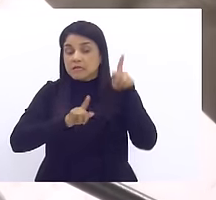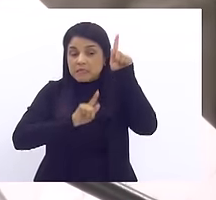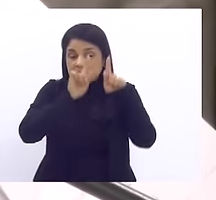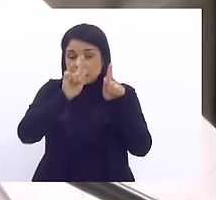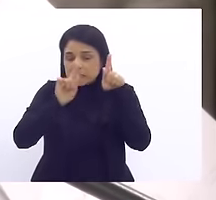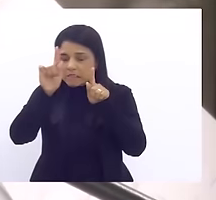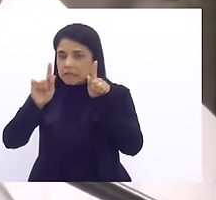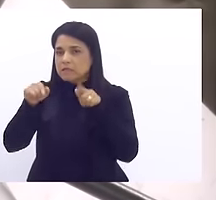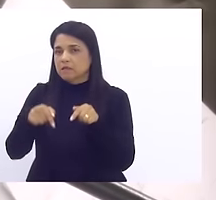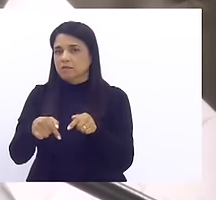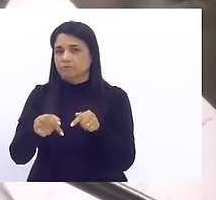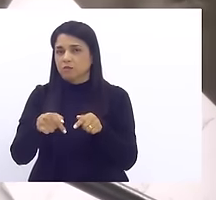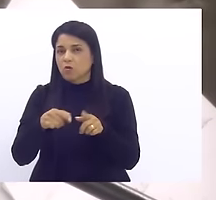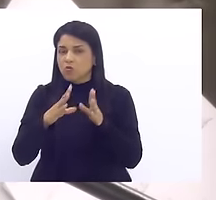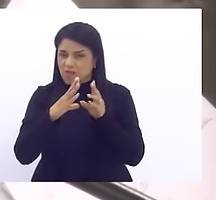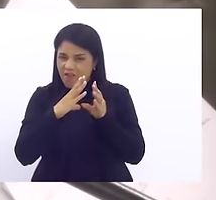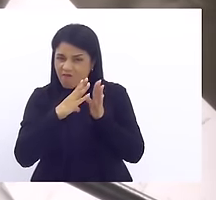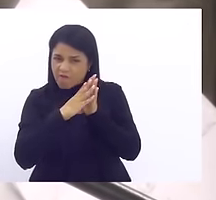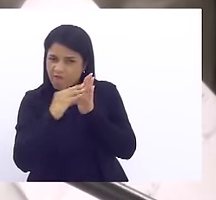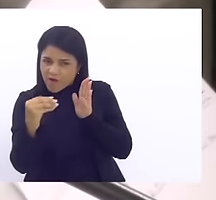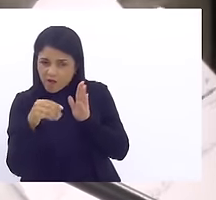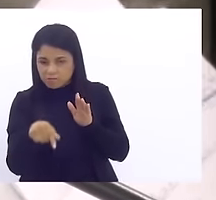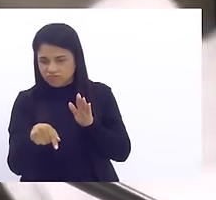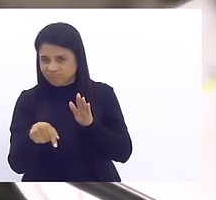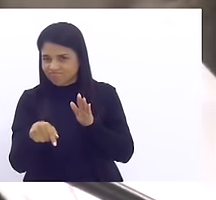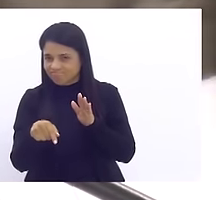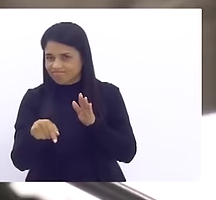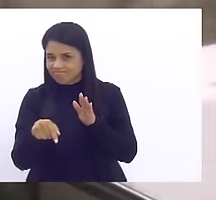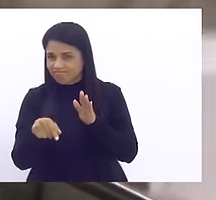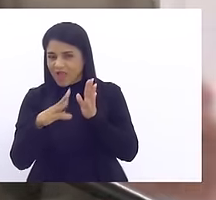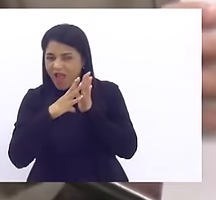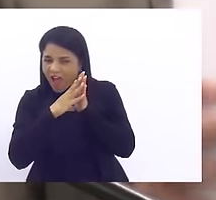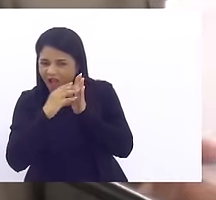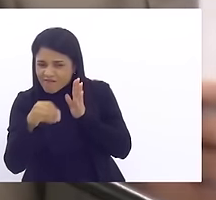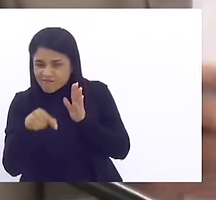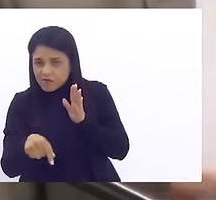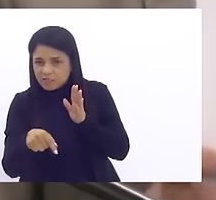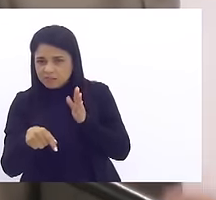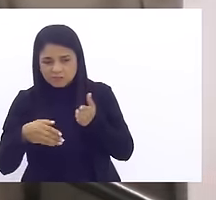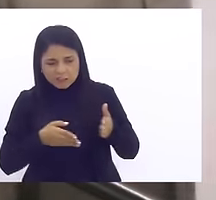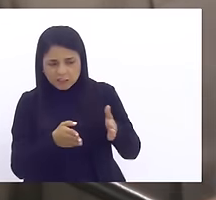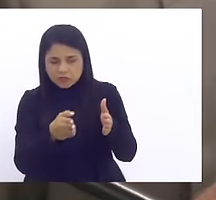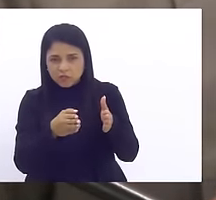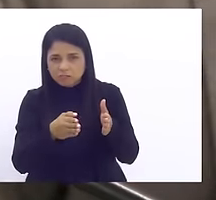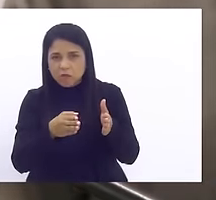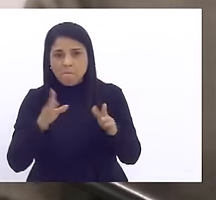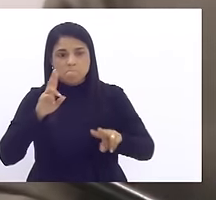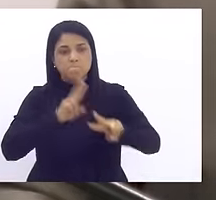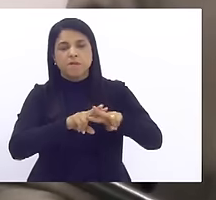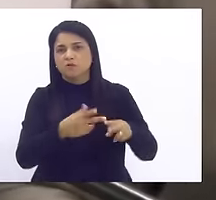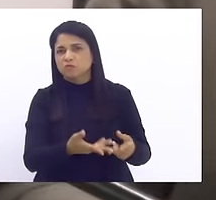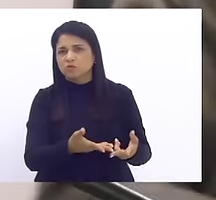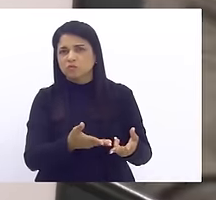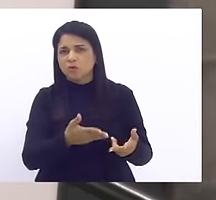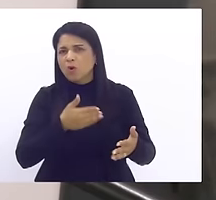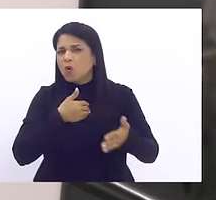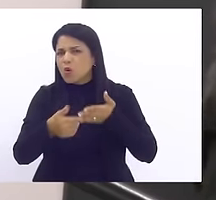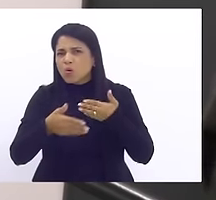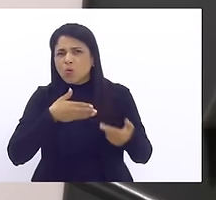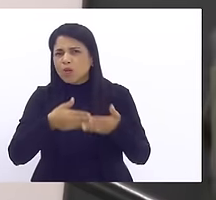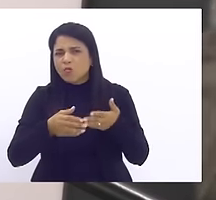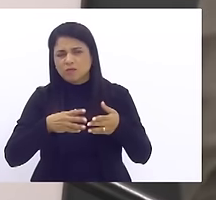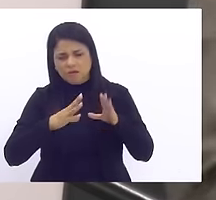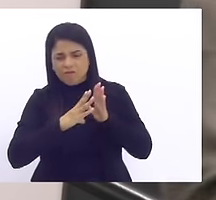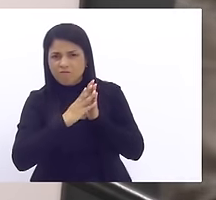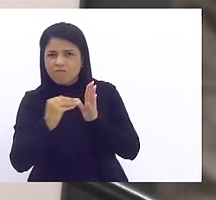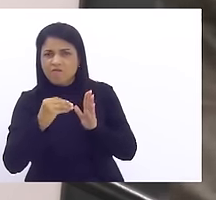vocês quando é uma van Vocês nem conversam não tem nem papo saiu da Rota preso qualquer coisa que o que que a